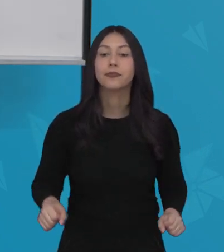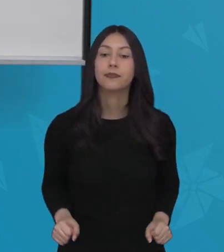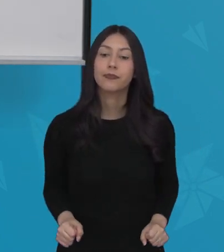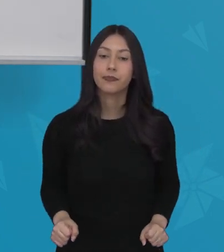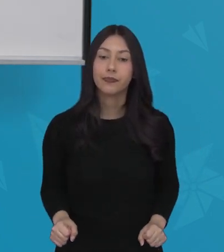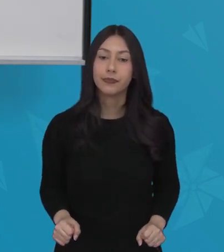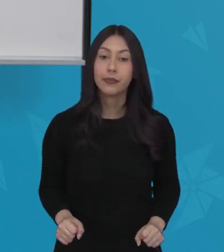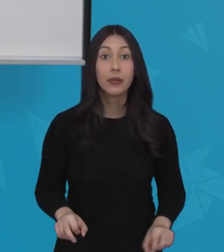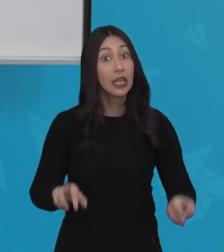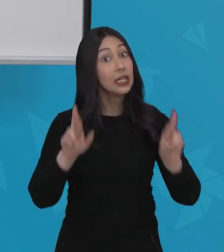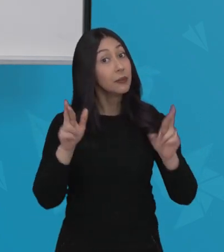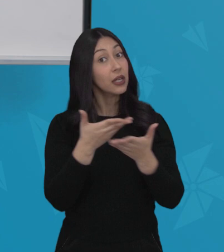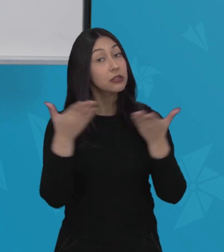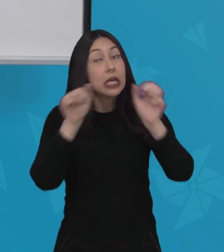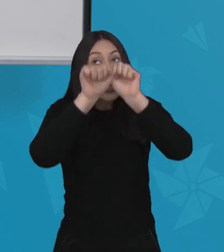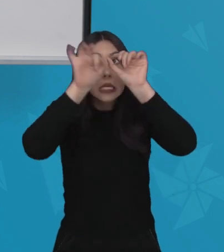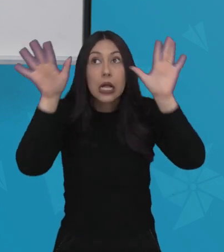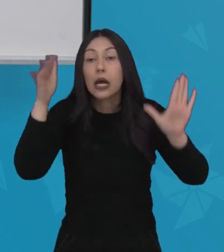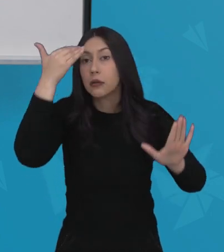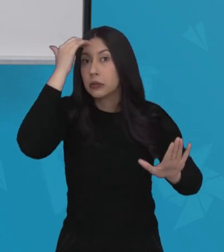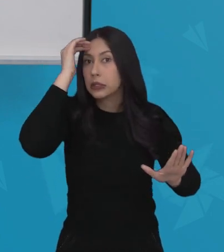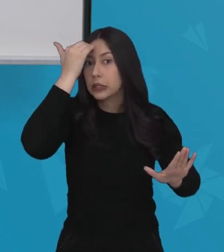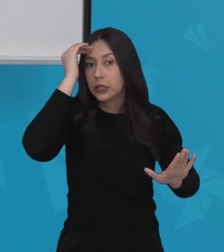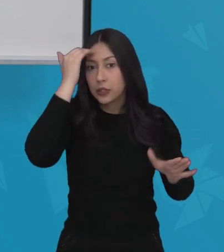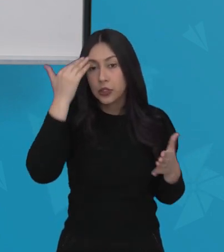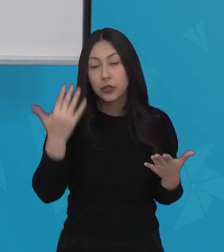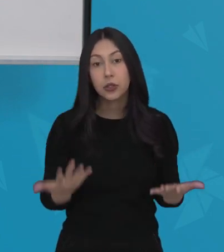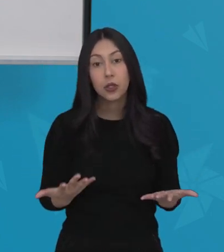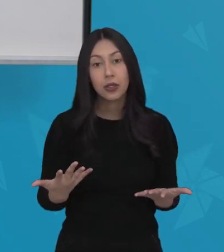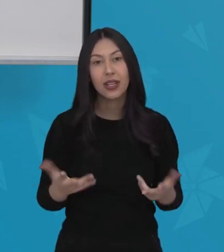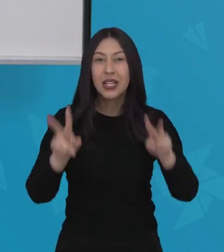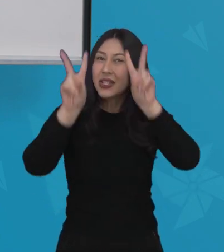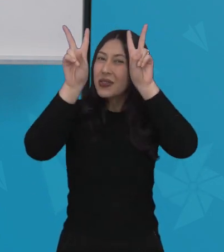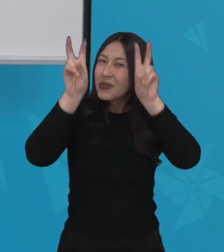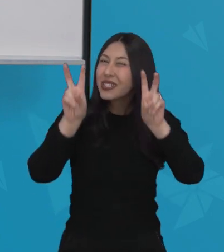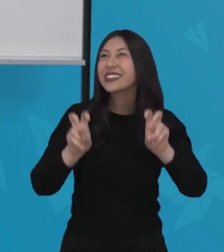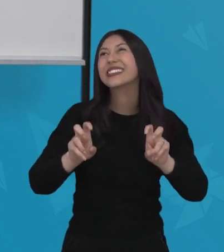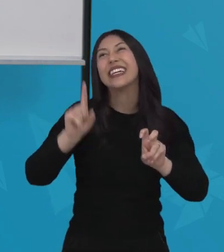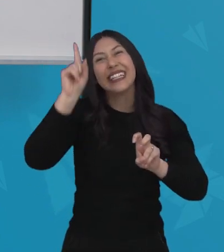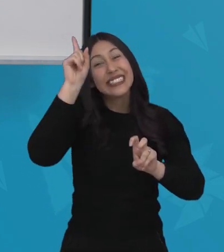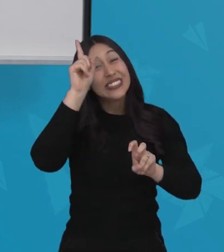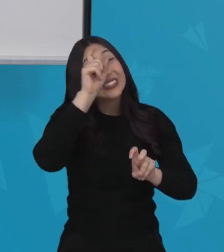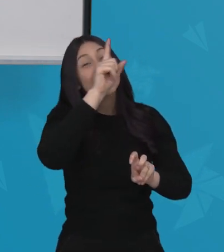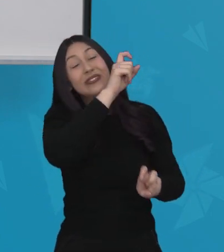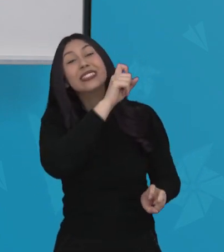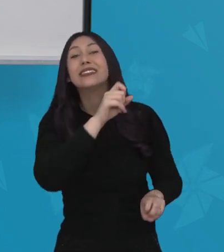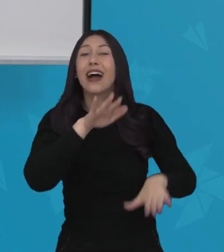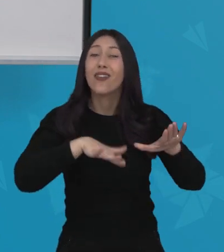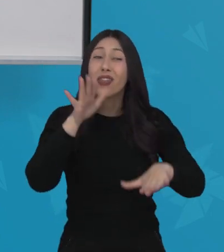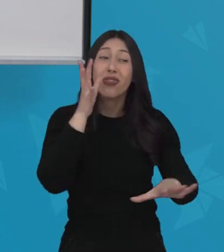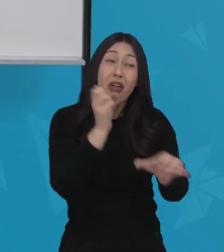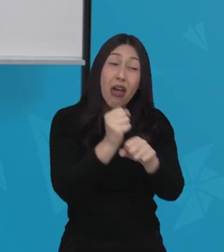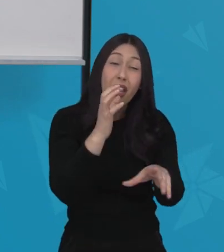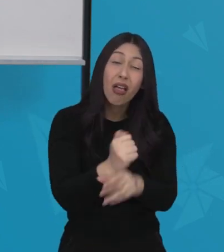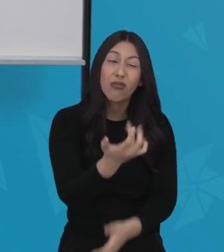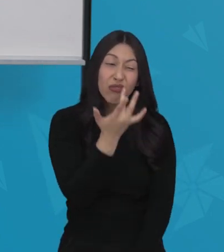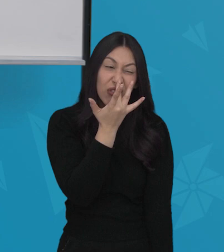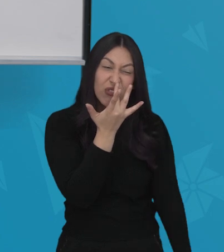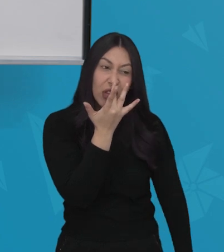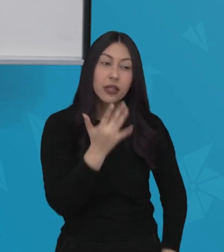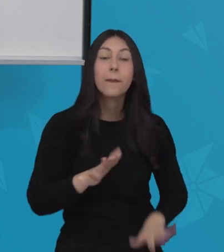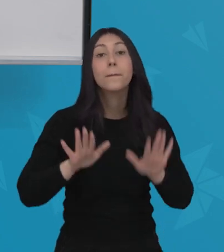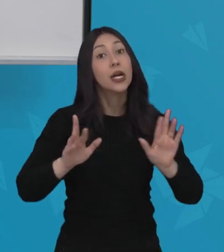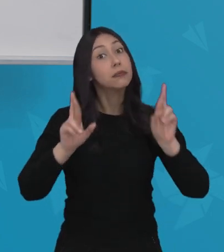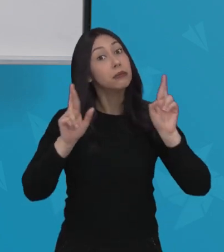aqui. Espero que a aula tenha ficado clara, gente. É um assunto um pouco difícil, tem algumas contas um pouco chatas,